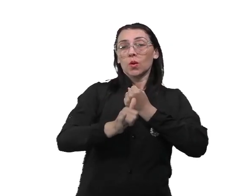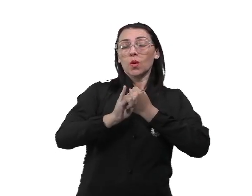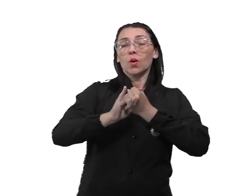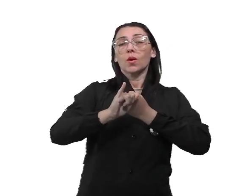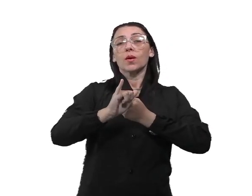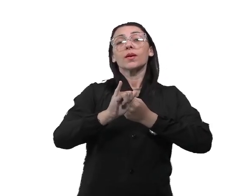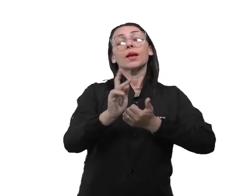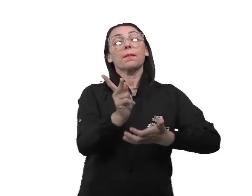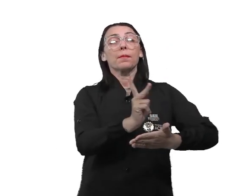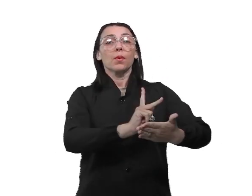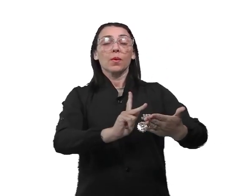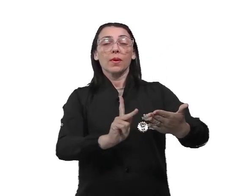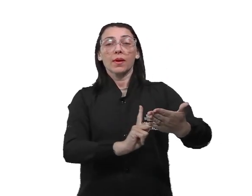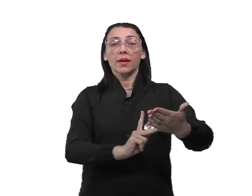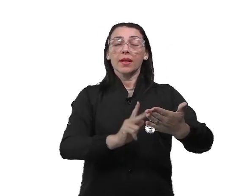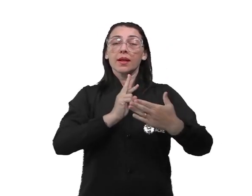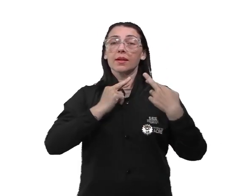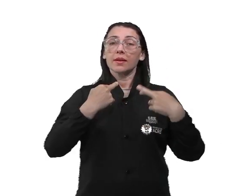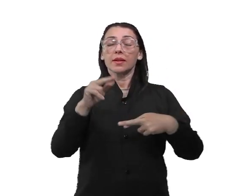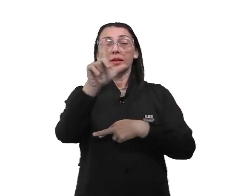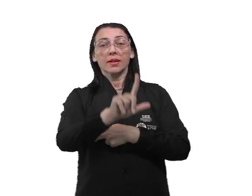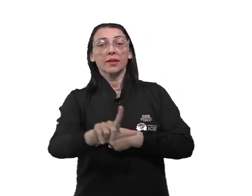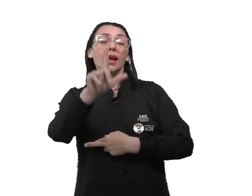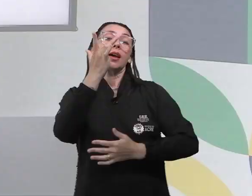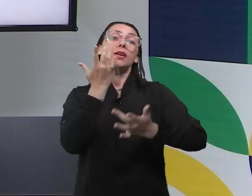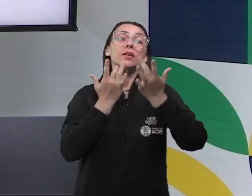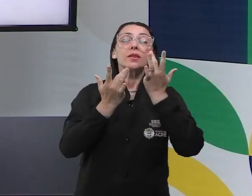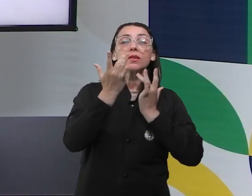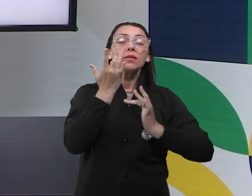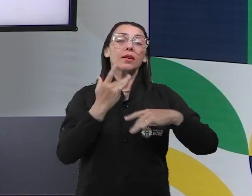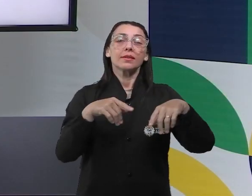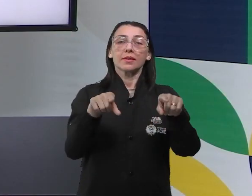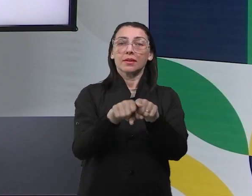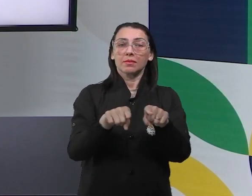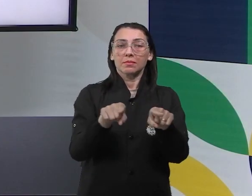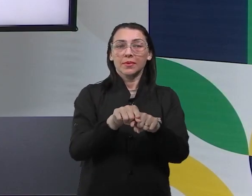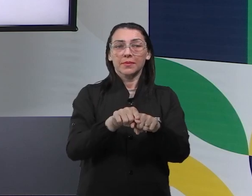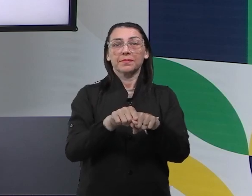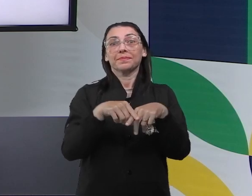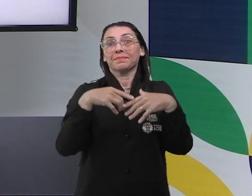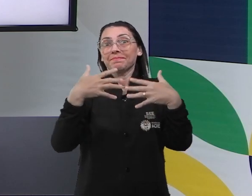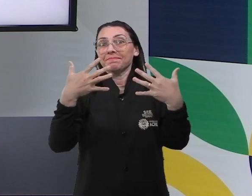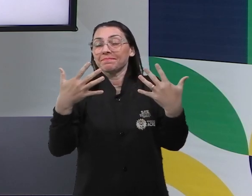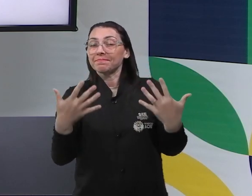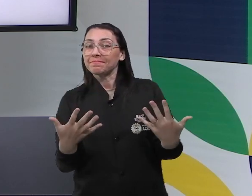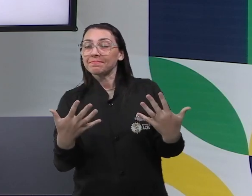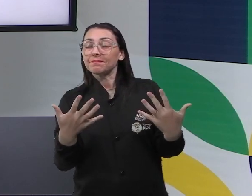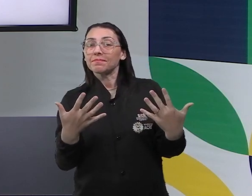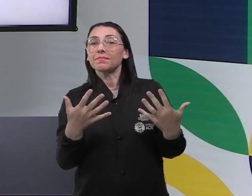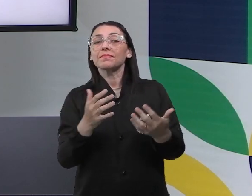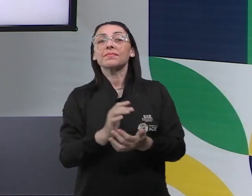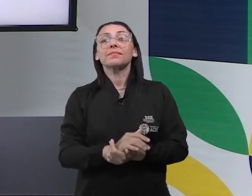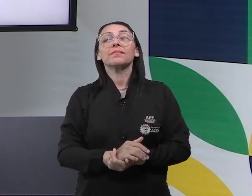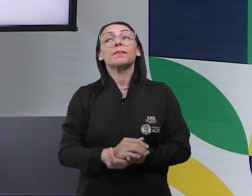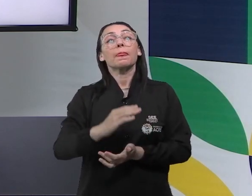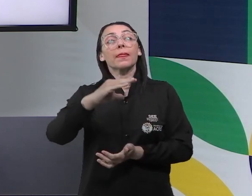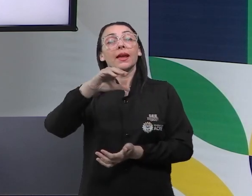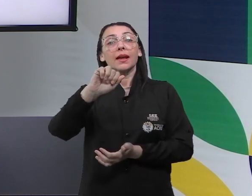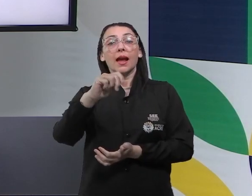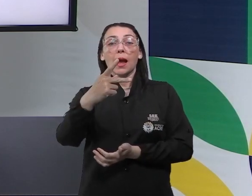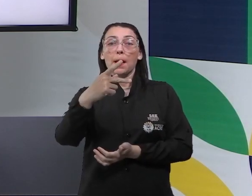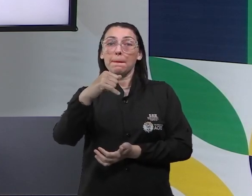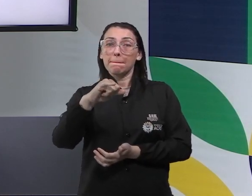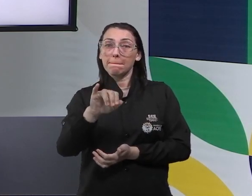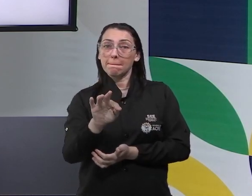poesias, crítica literária e peças de teatro. Eis a questão. Capitu traiu